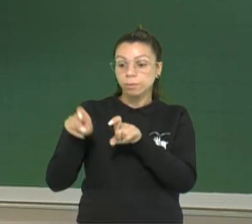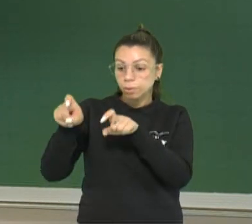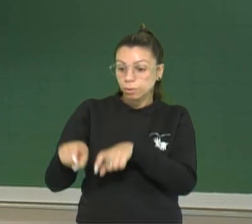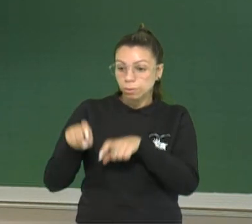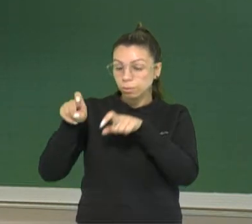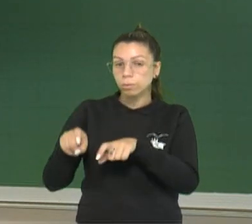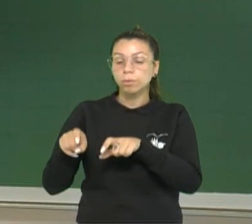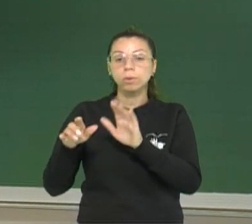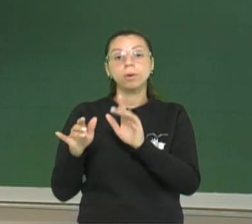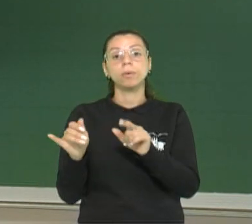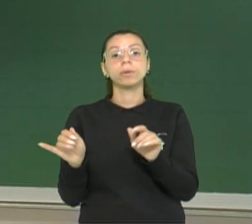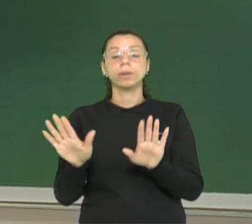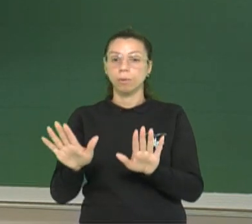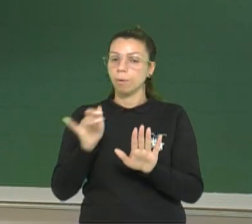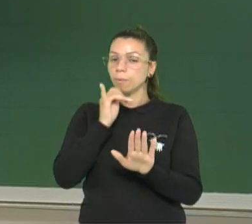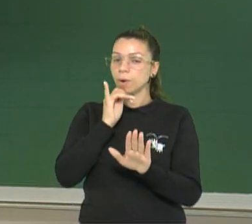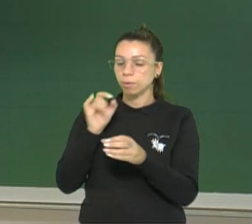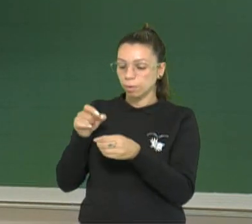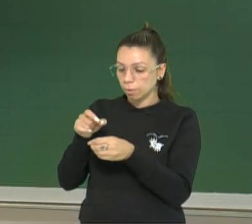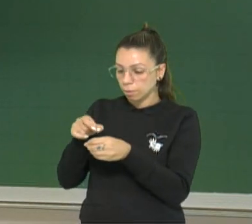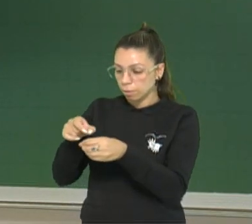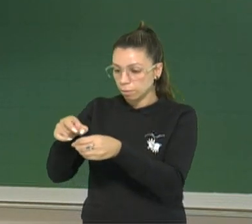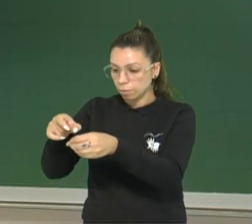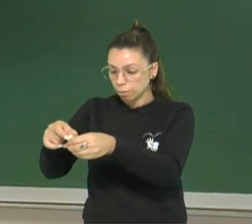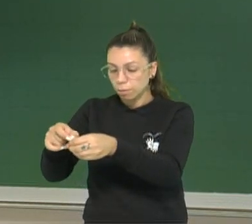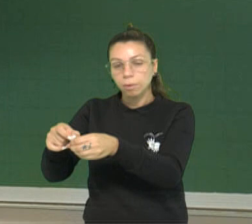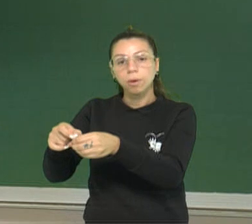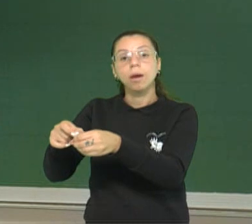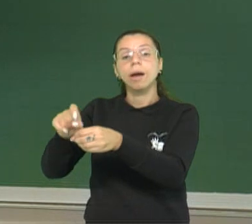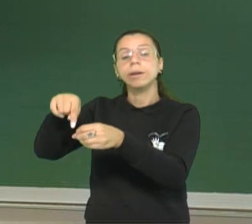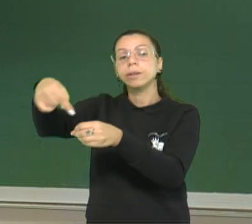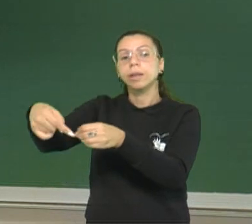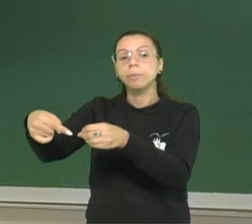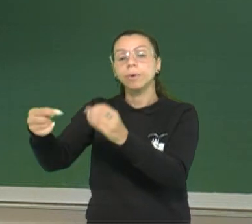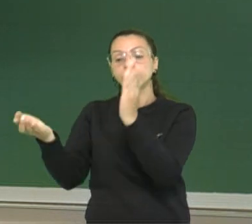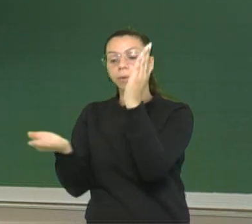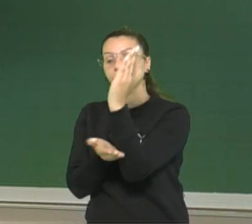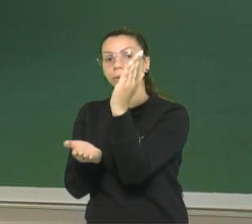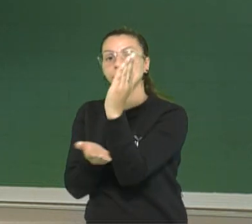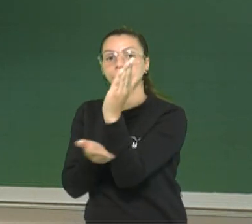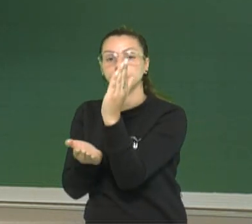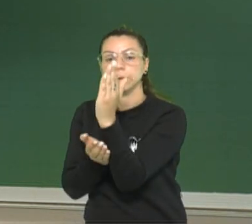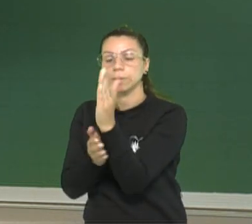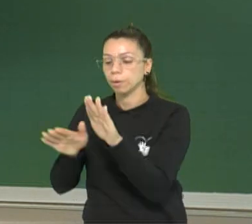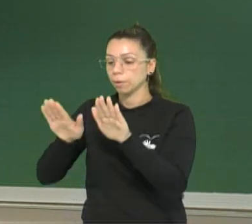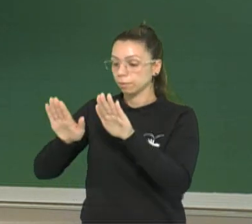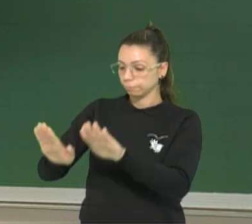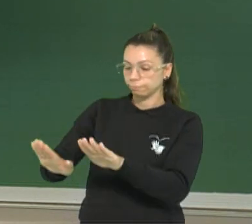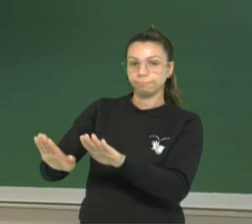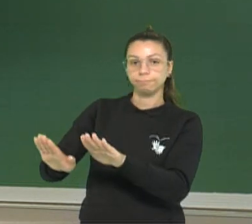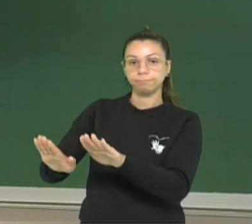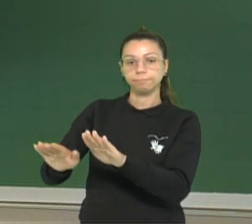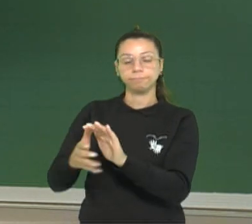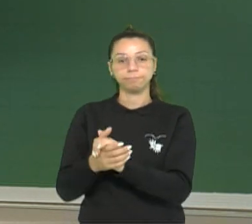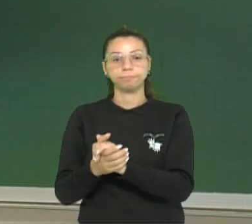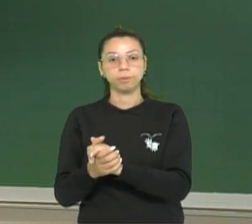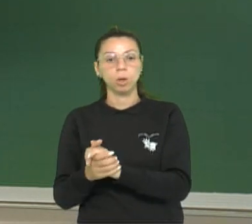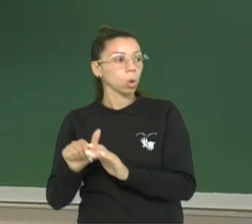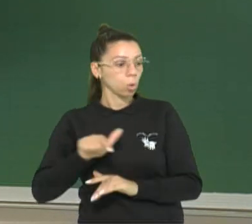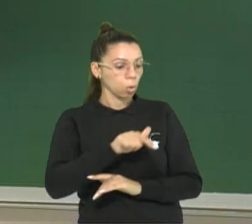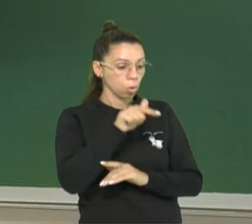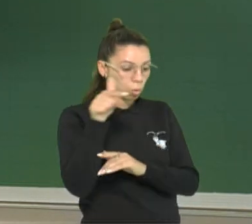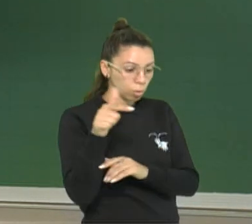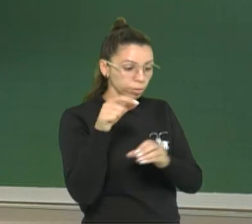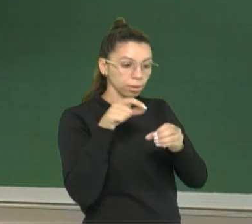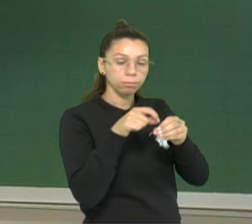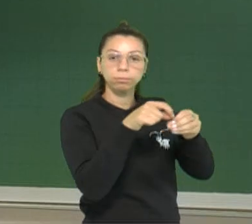determinado item numa área, na próximo ciclo de plantio você deixa aquela área em repouso e vai plantar em uma outra